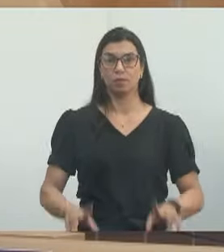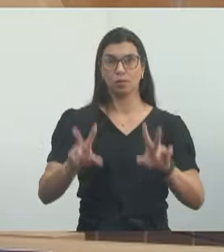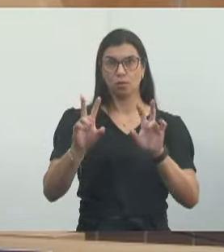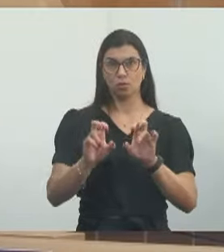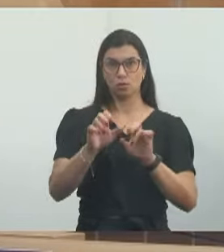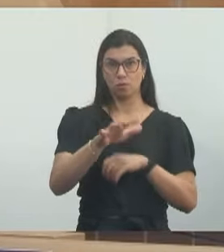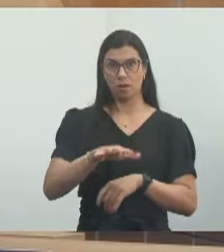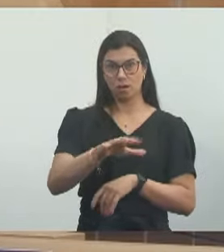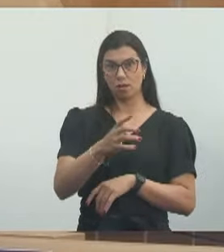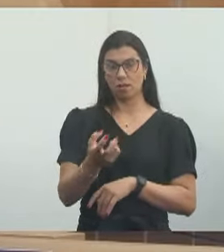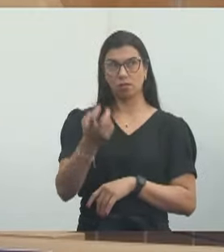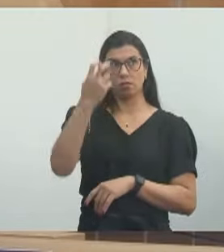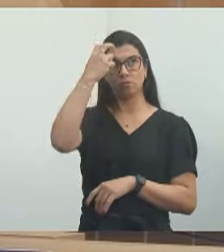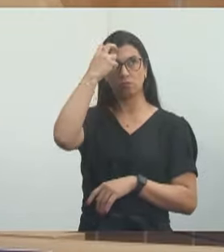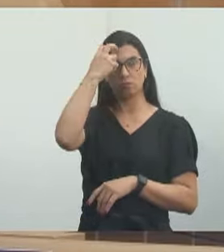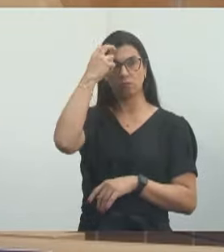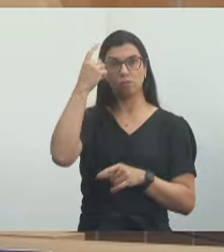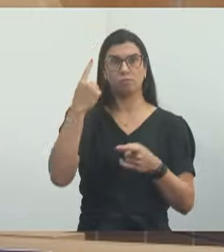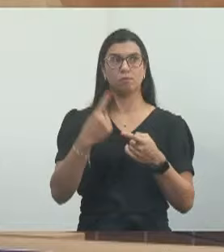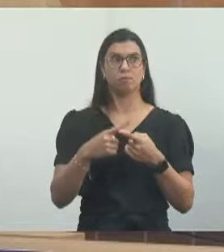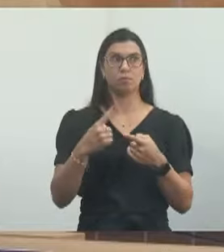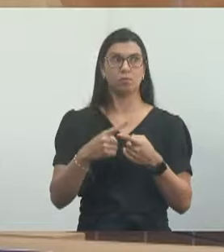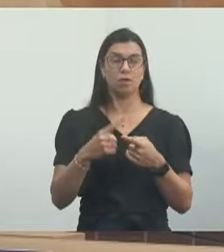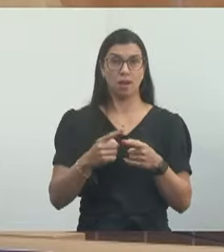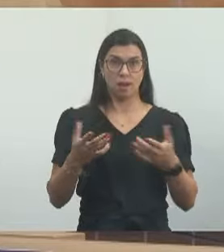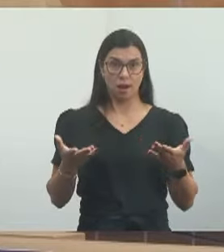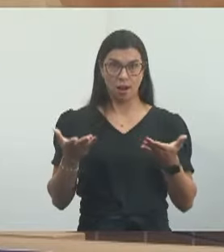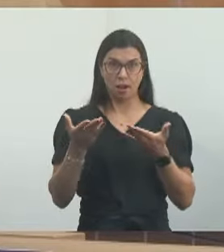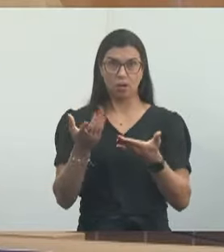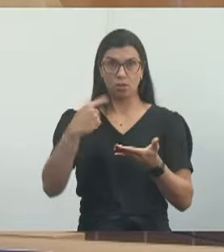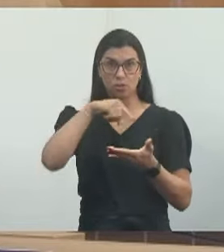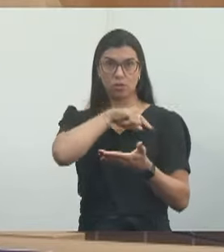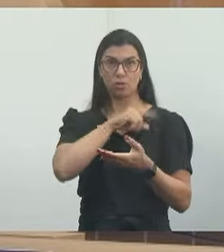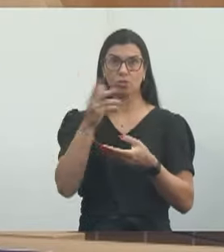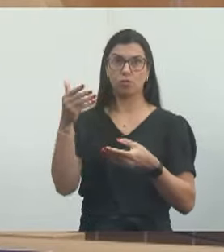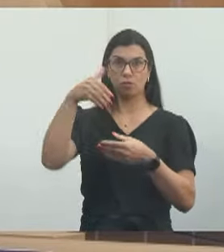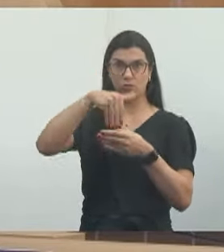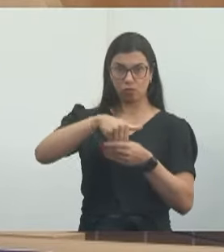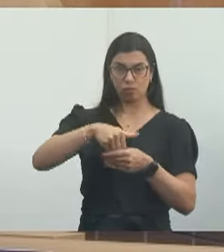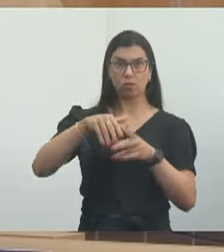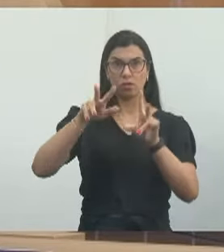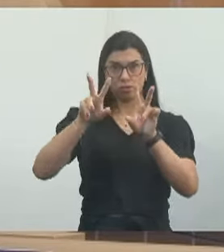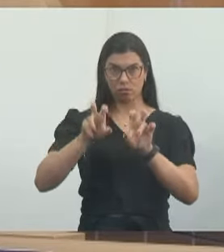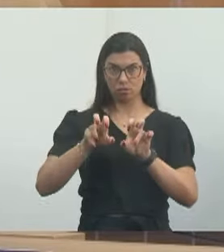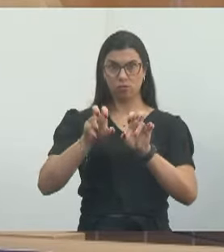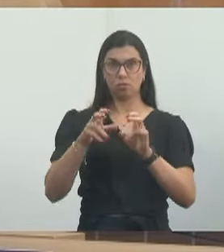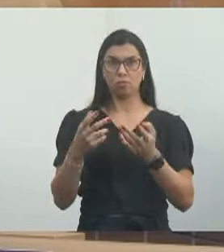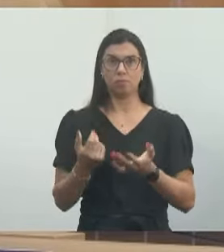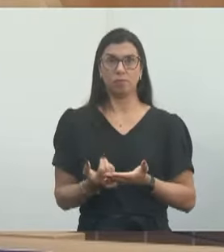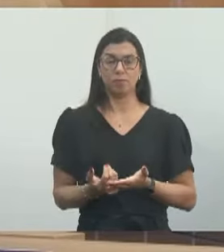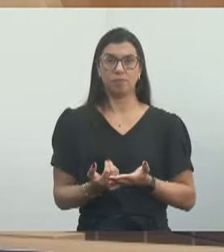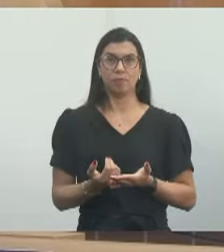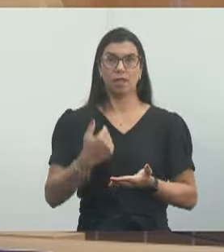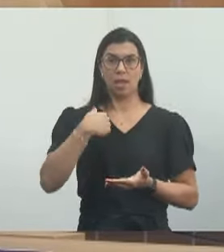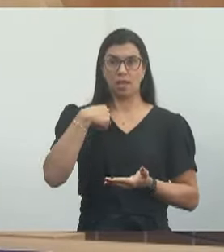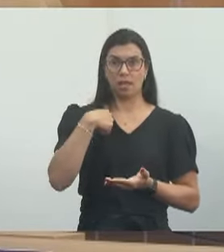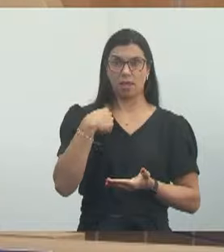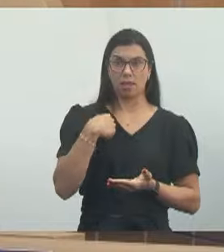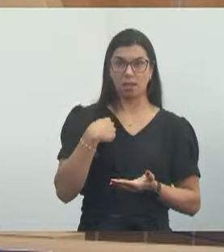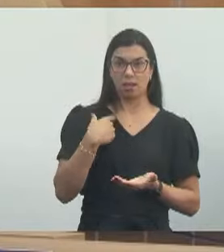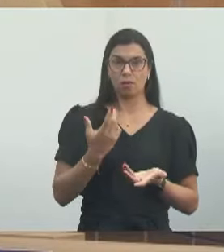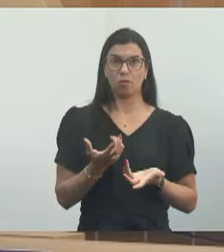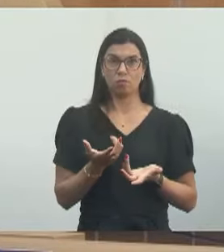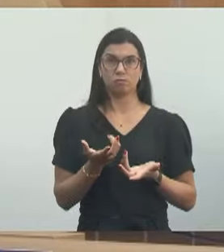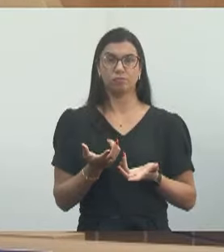relacionados à cultura, até porque agora nós estamos votando esse tema, né? E eu estava,